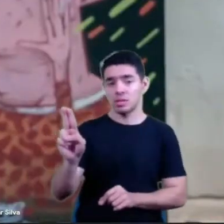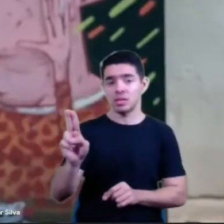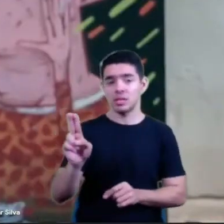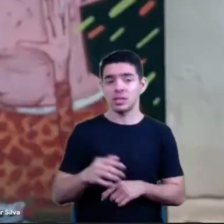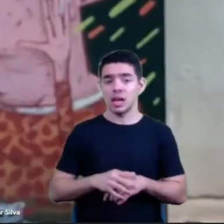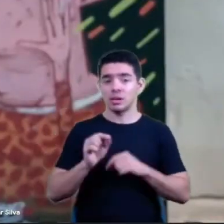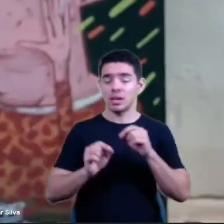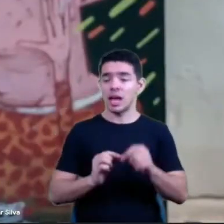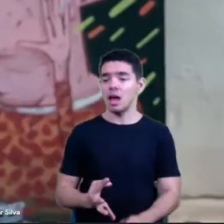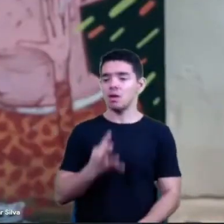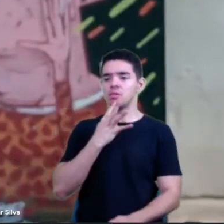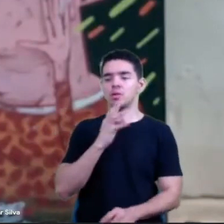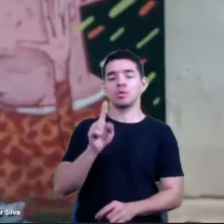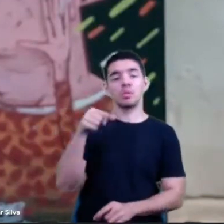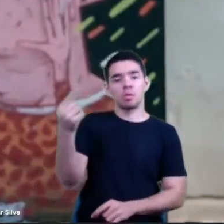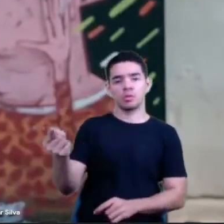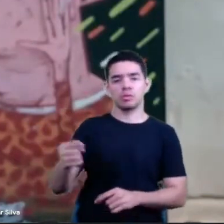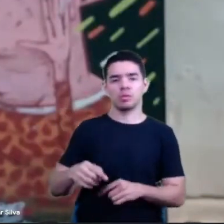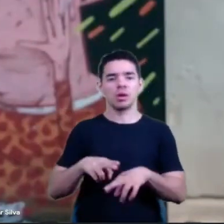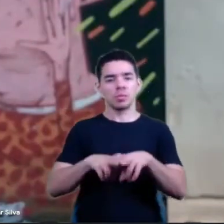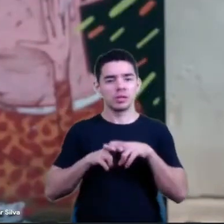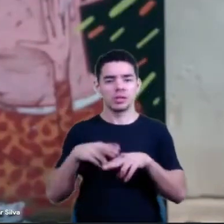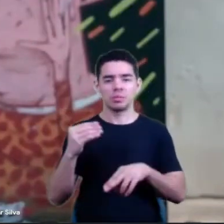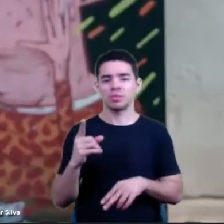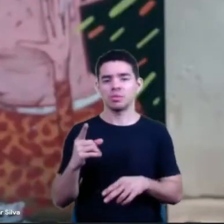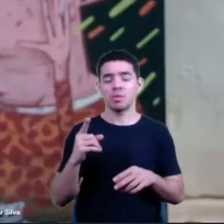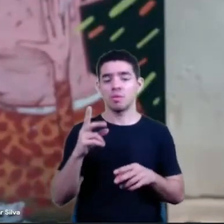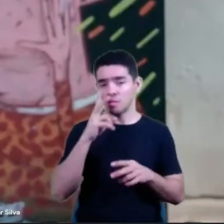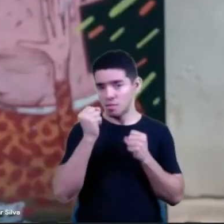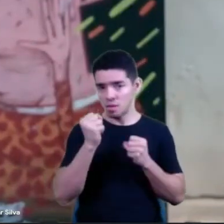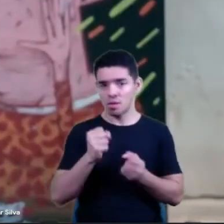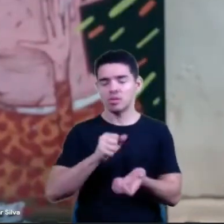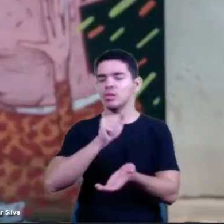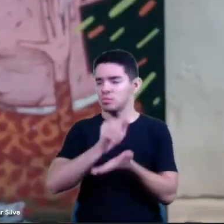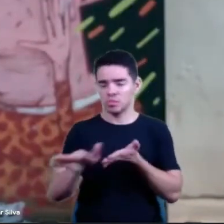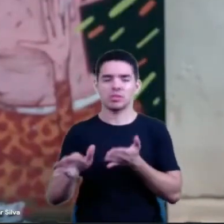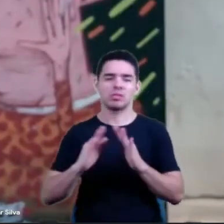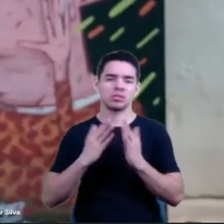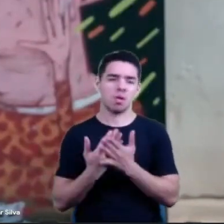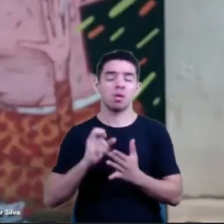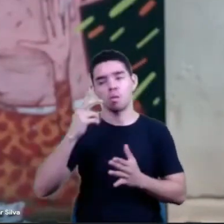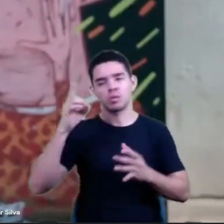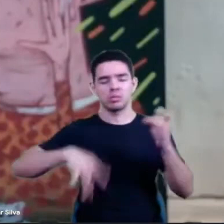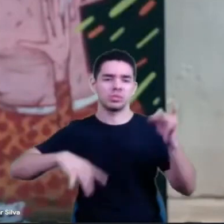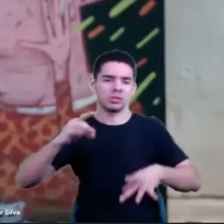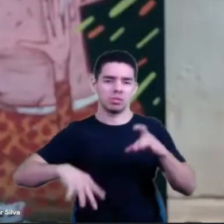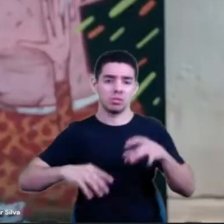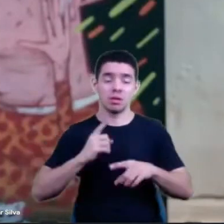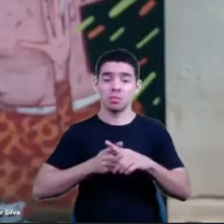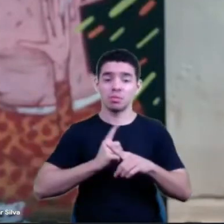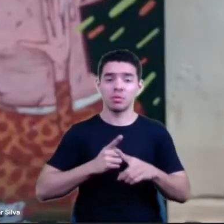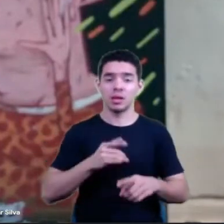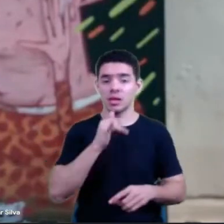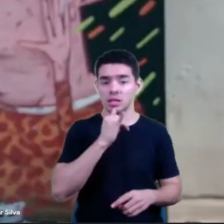questão do reconhecimento do outro. Então, assim, é por isso que é muito forte a evasão, a expulsão escolar de pessoas trans, porque